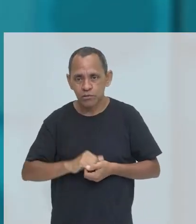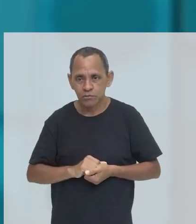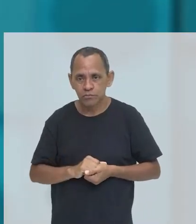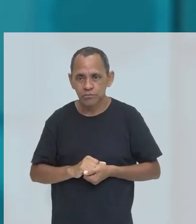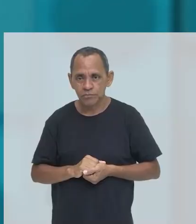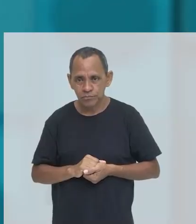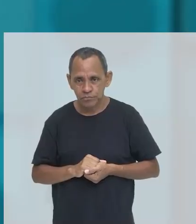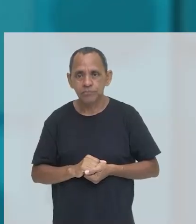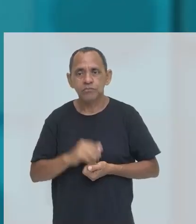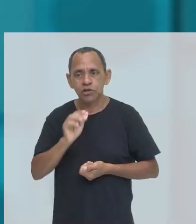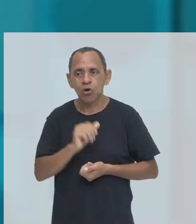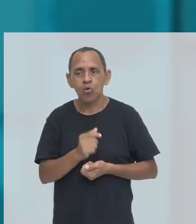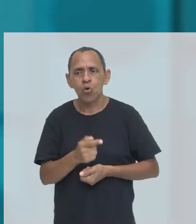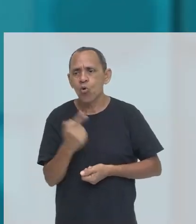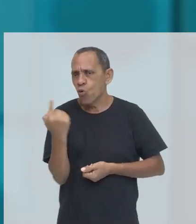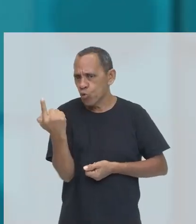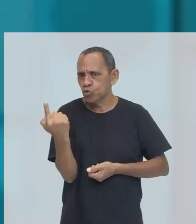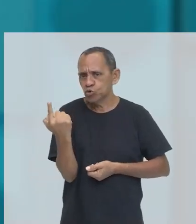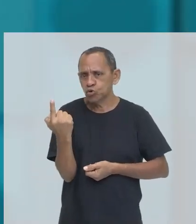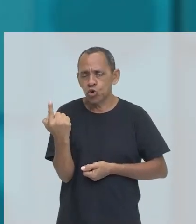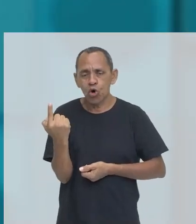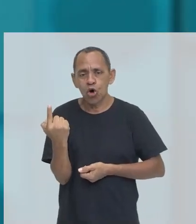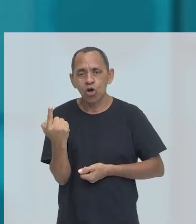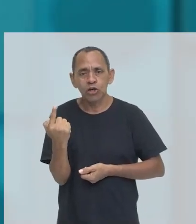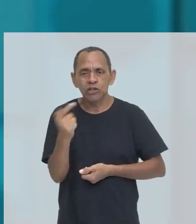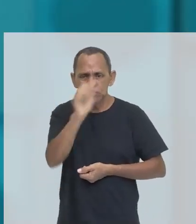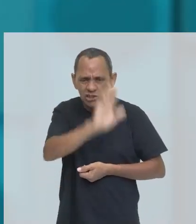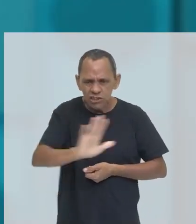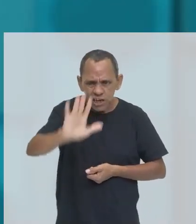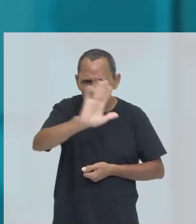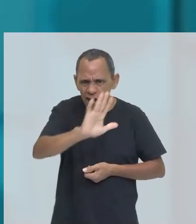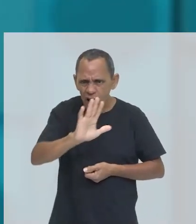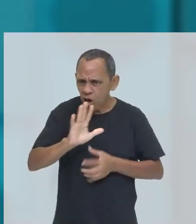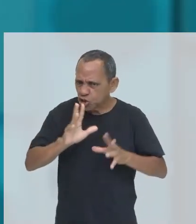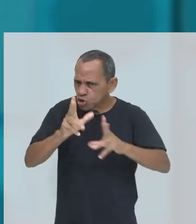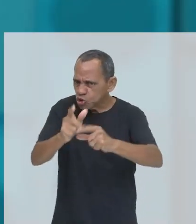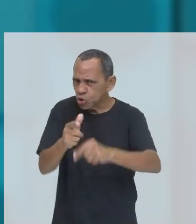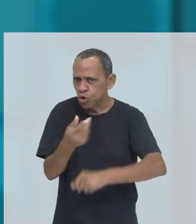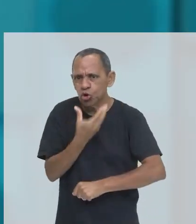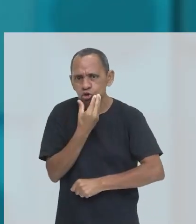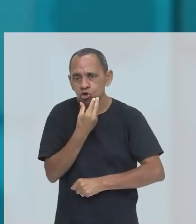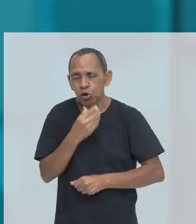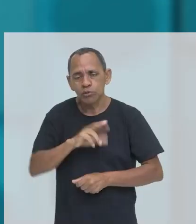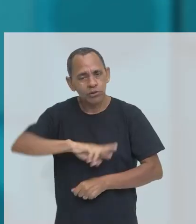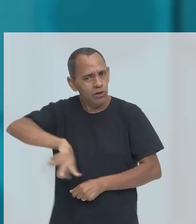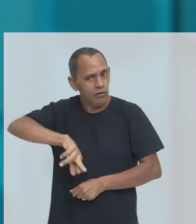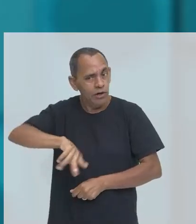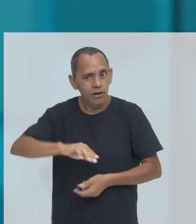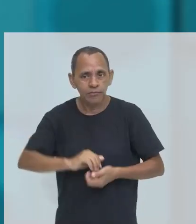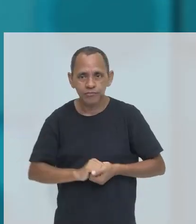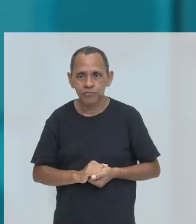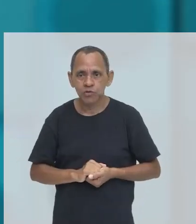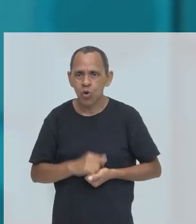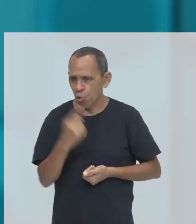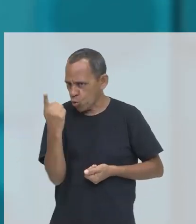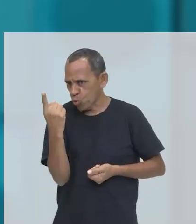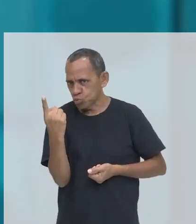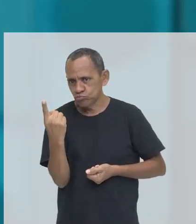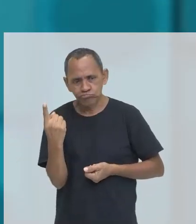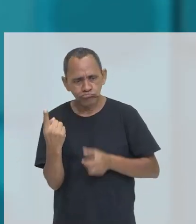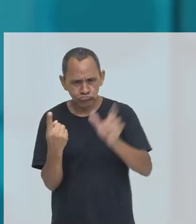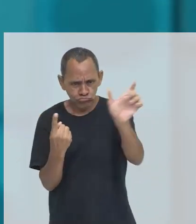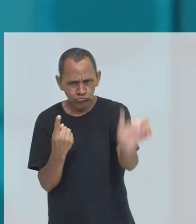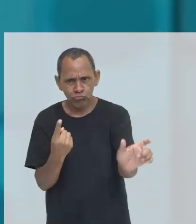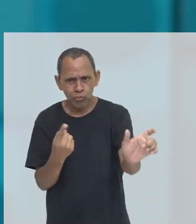homens, eu estou me referindo àquele específico. Ele é um artigo definido. Agora, se eu digo assim, a man, um homem, aí eu estou me referindo a um